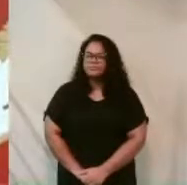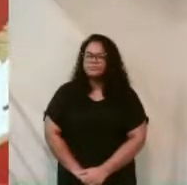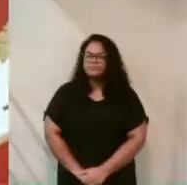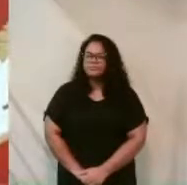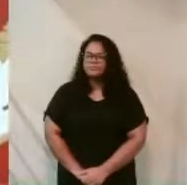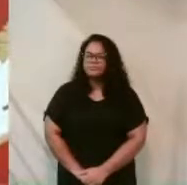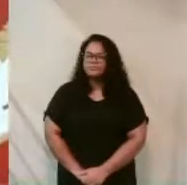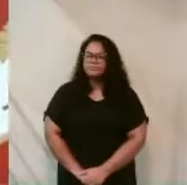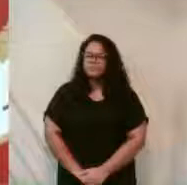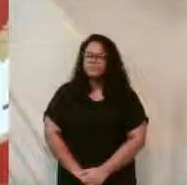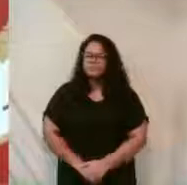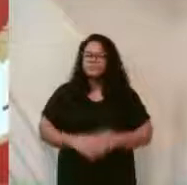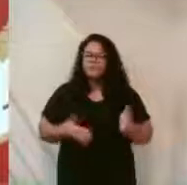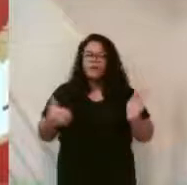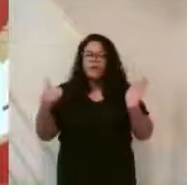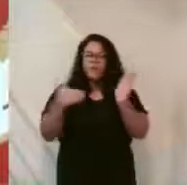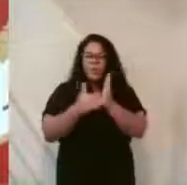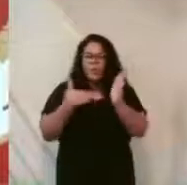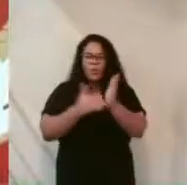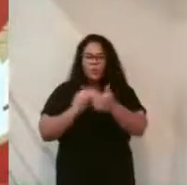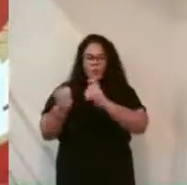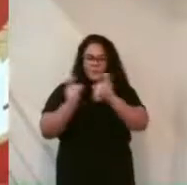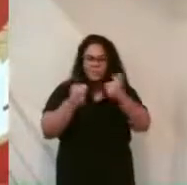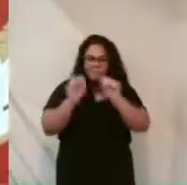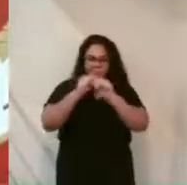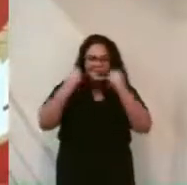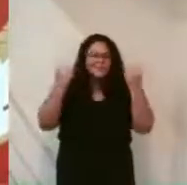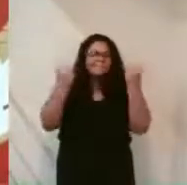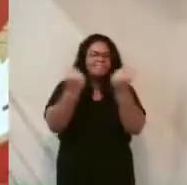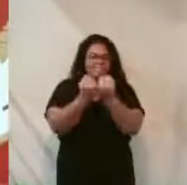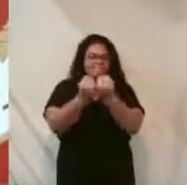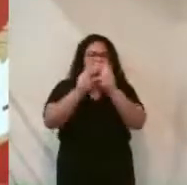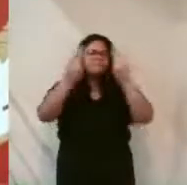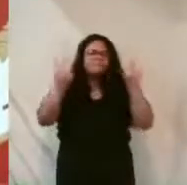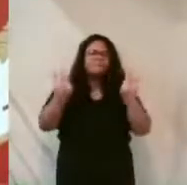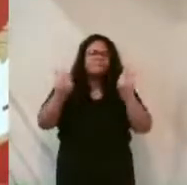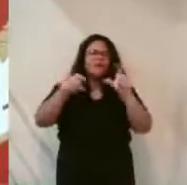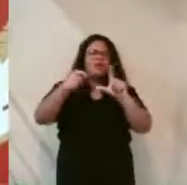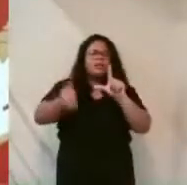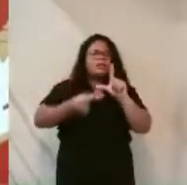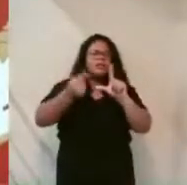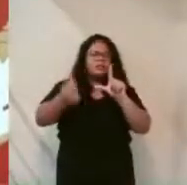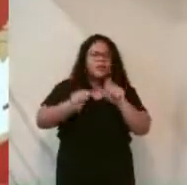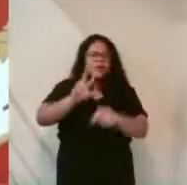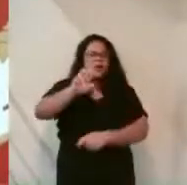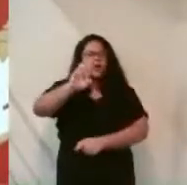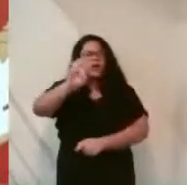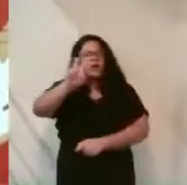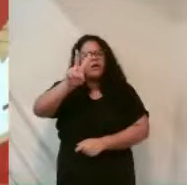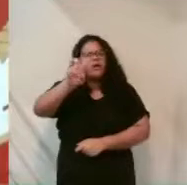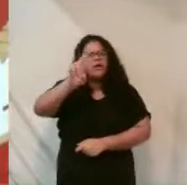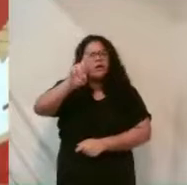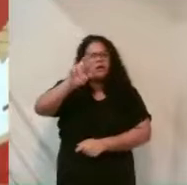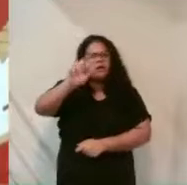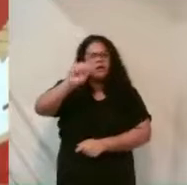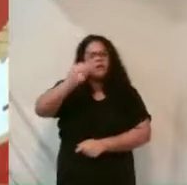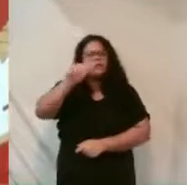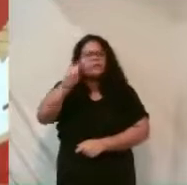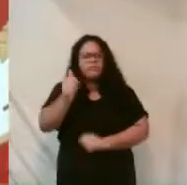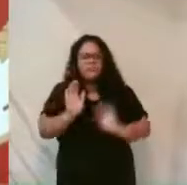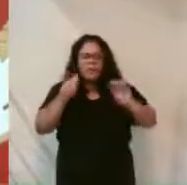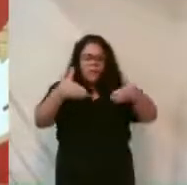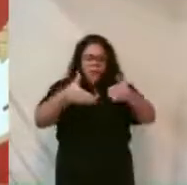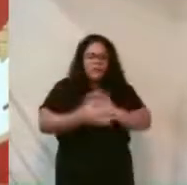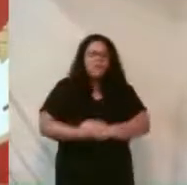Terceiro e último painel do seminário, Logística Reversa e a Inserção dos Catadores e